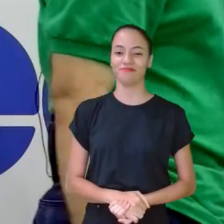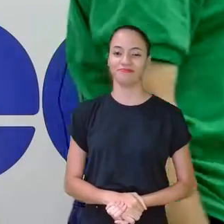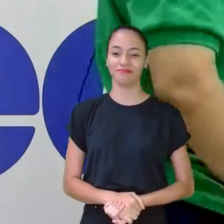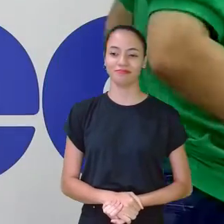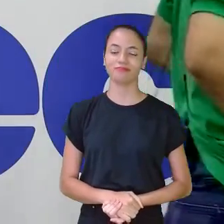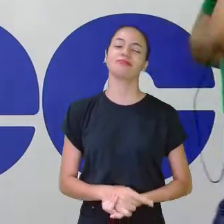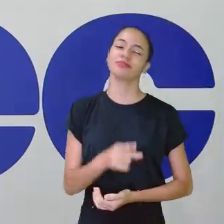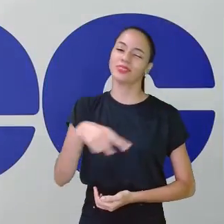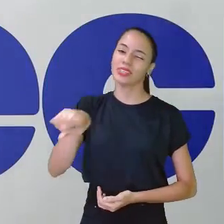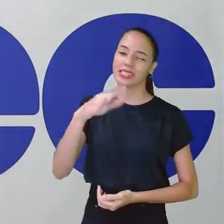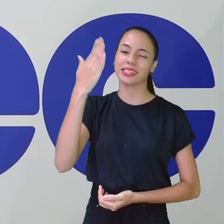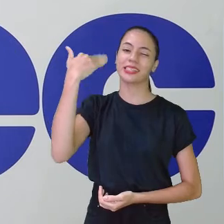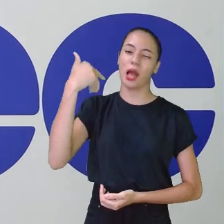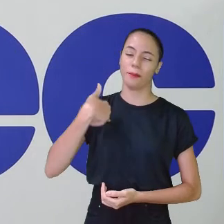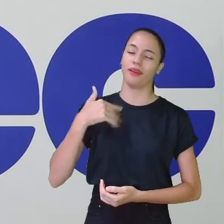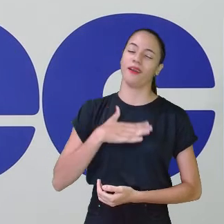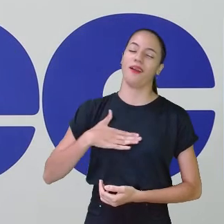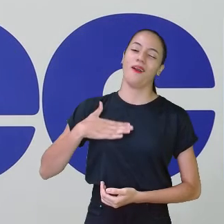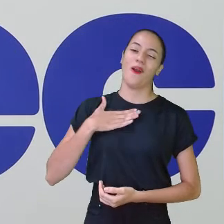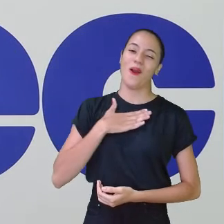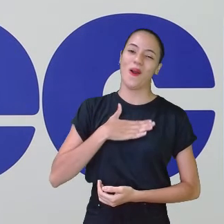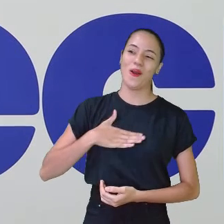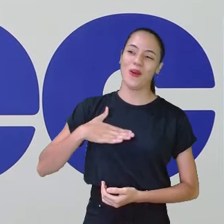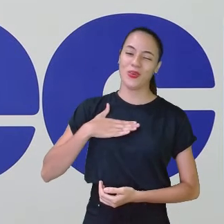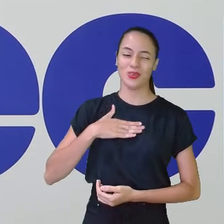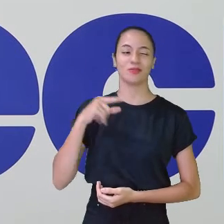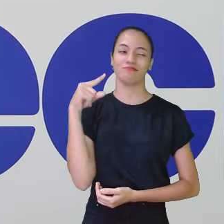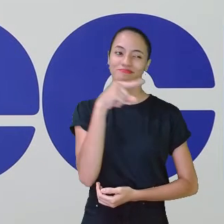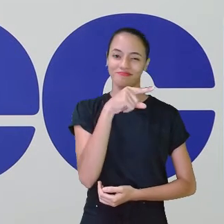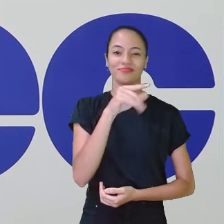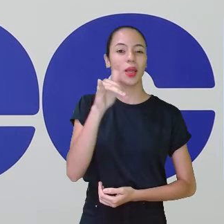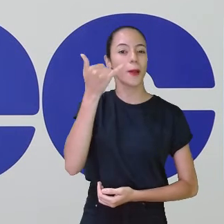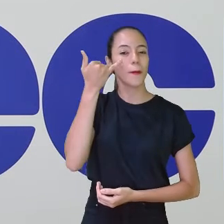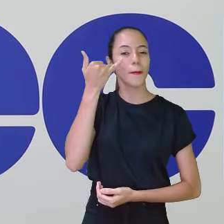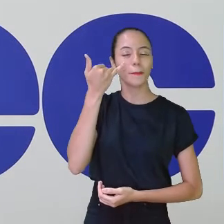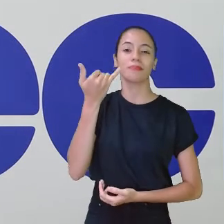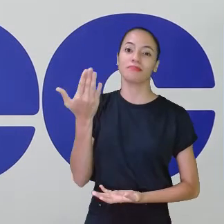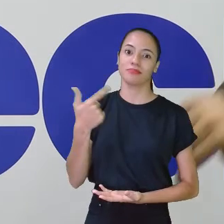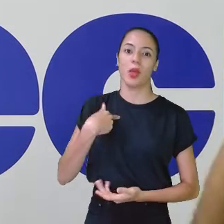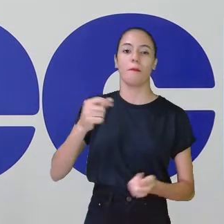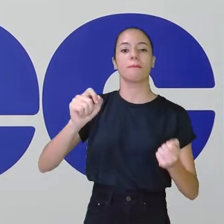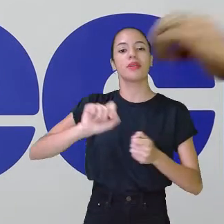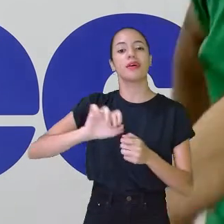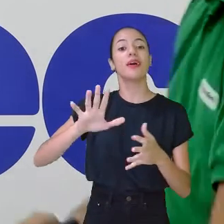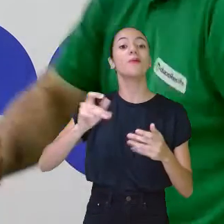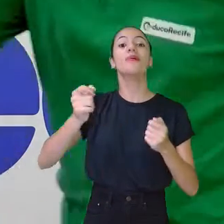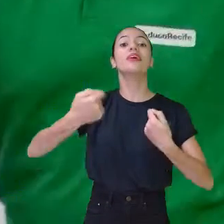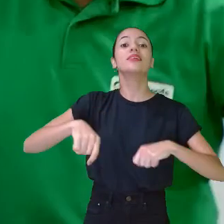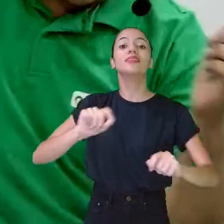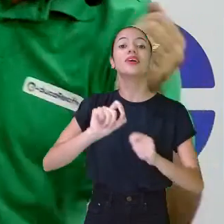Vocês sabem que eu amo isso, né, Billy? É muito amor envolvido, né? Tem que fazer aqui, ó.